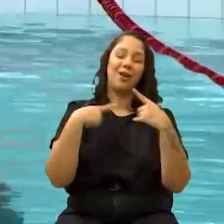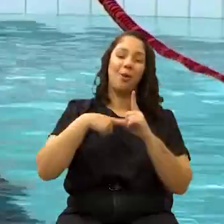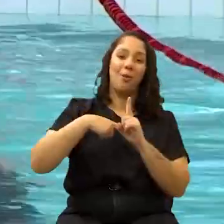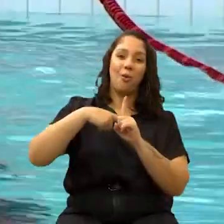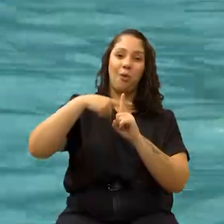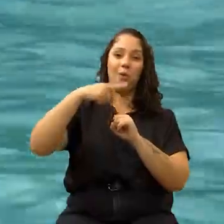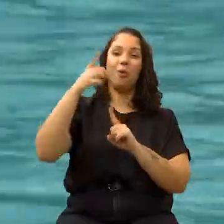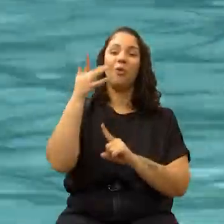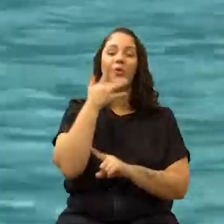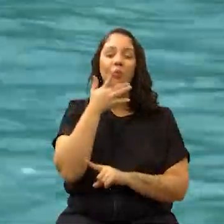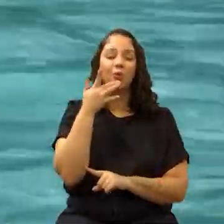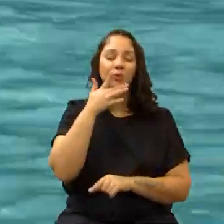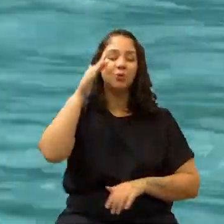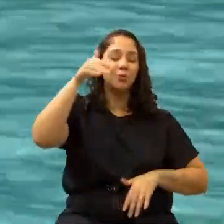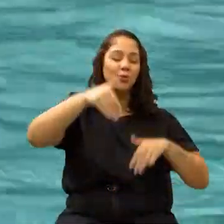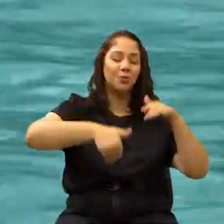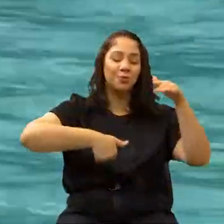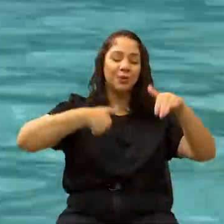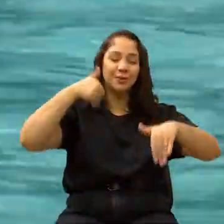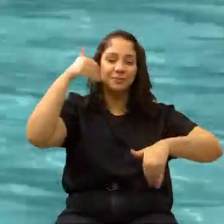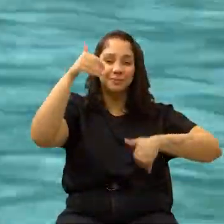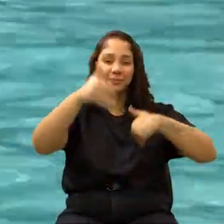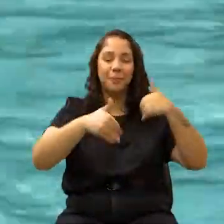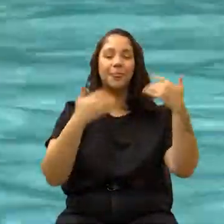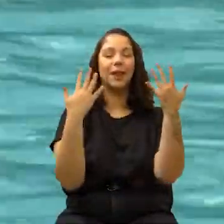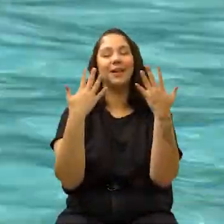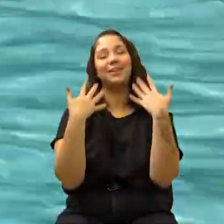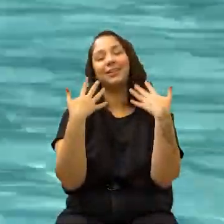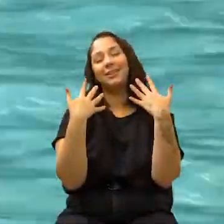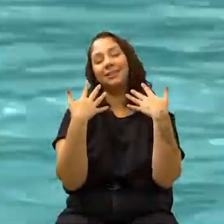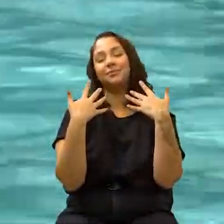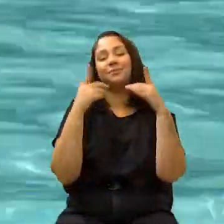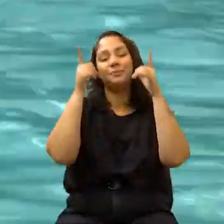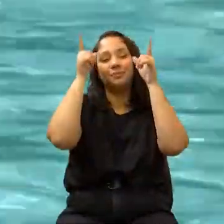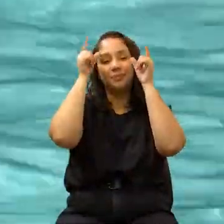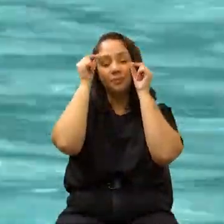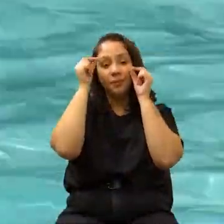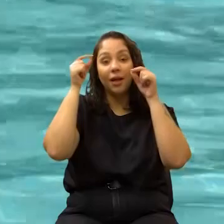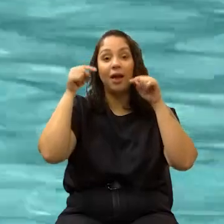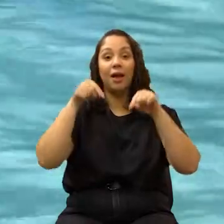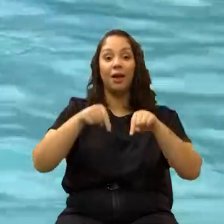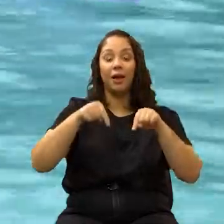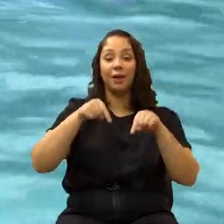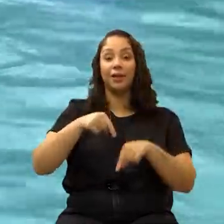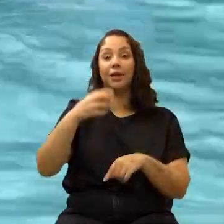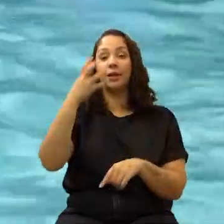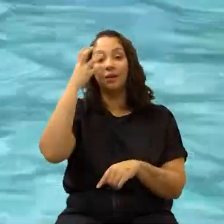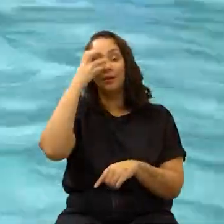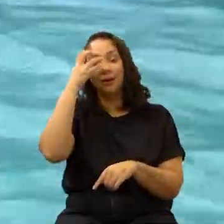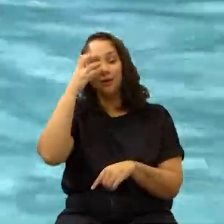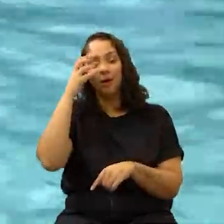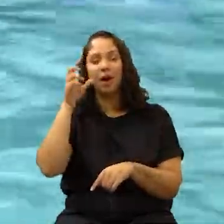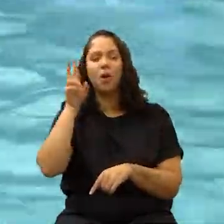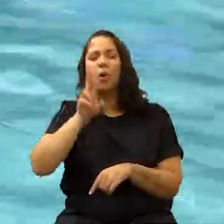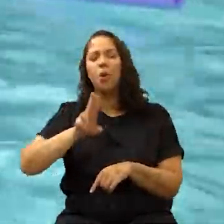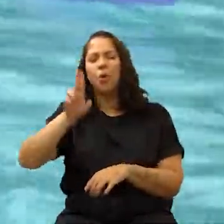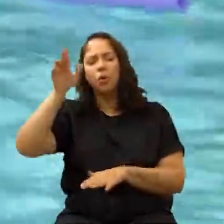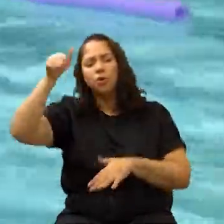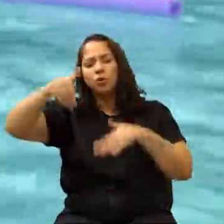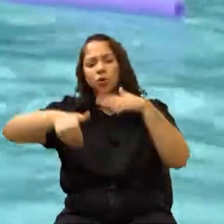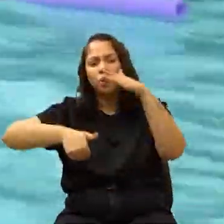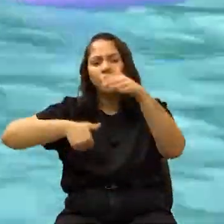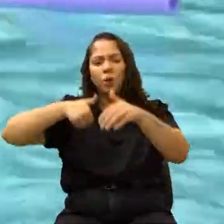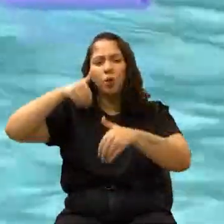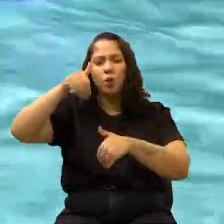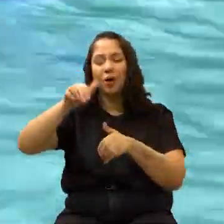de verão, e nada mais gostoso do que uma piscina para se refrescar. Só que aqui, no Balneário Taquaral, o uso da